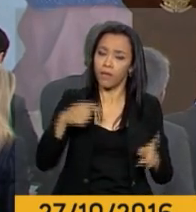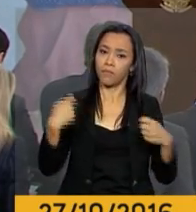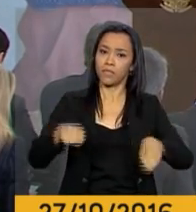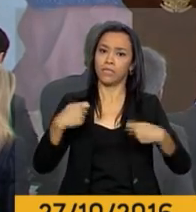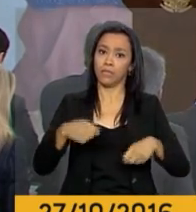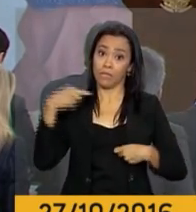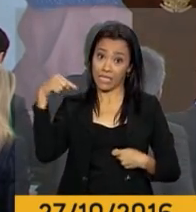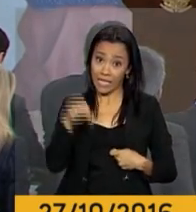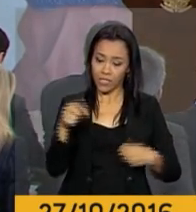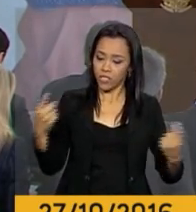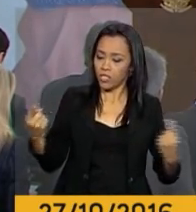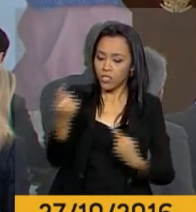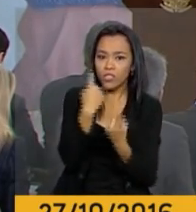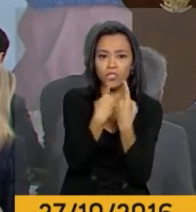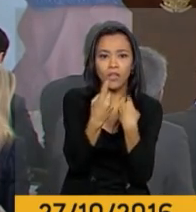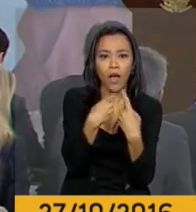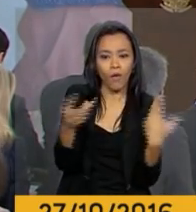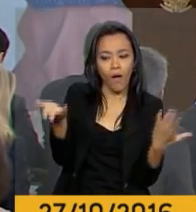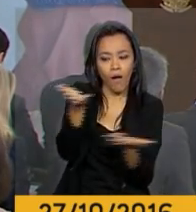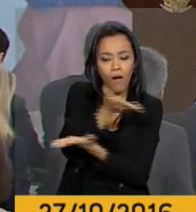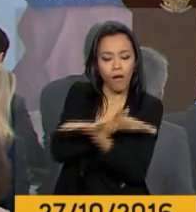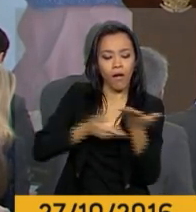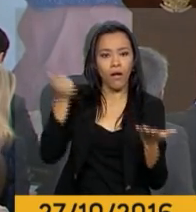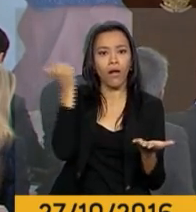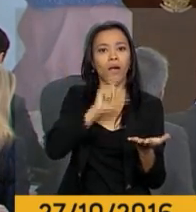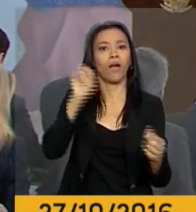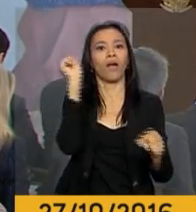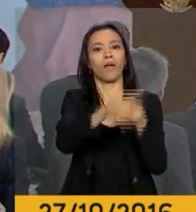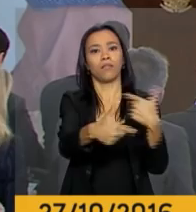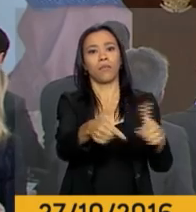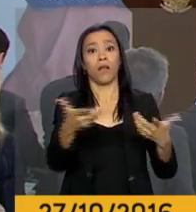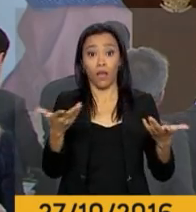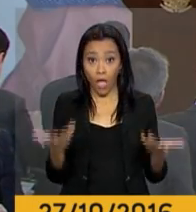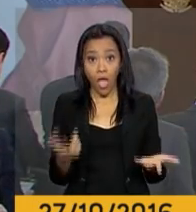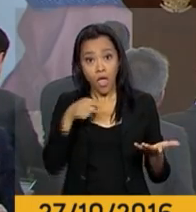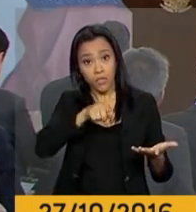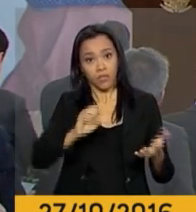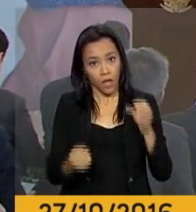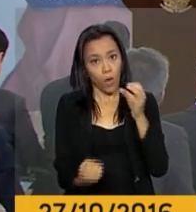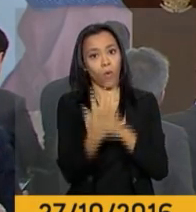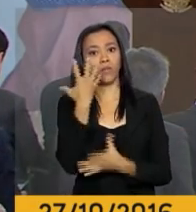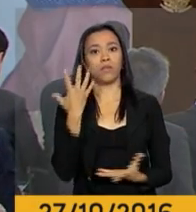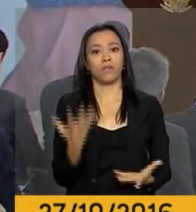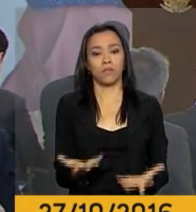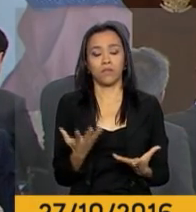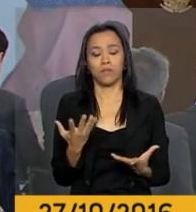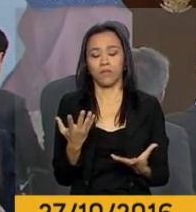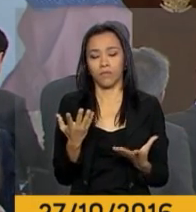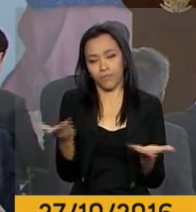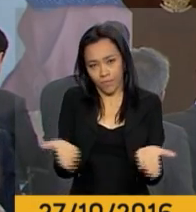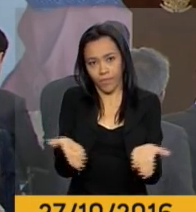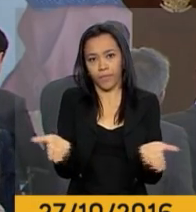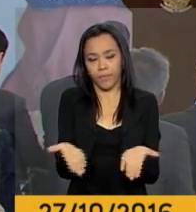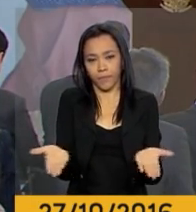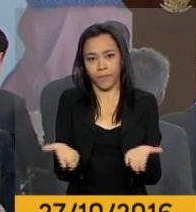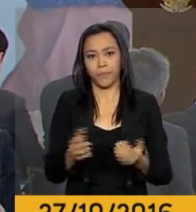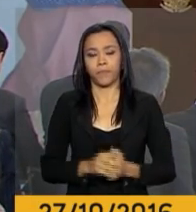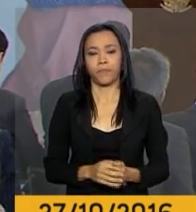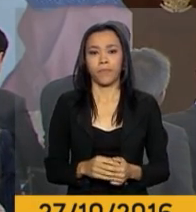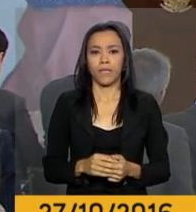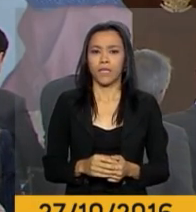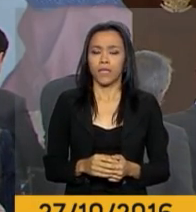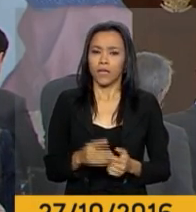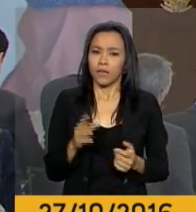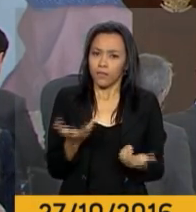deste diálogo resulte o emprego. E é o que está acontecendo precisamente agora. Até como